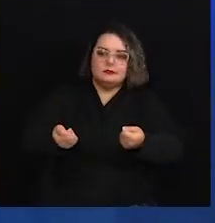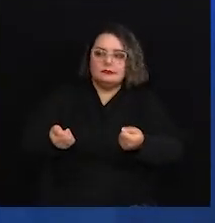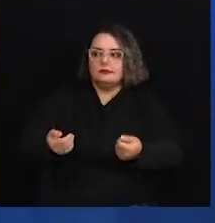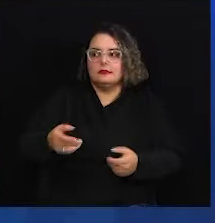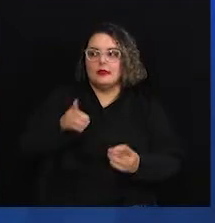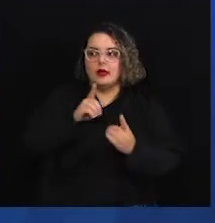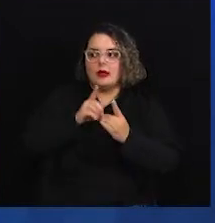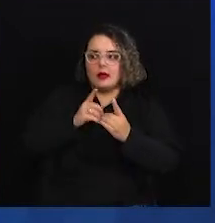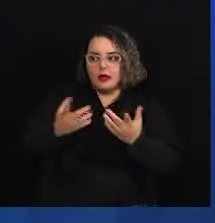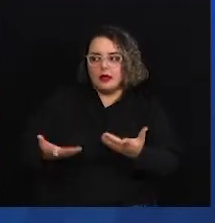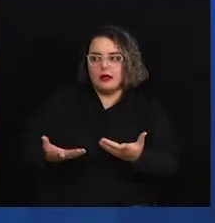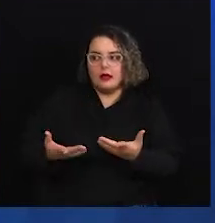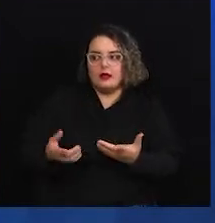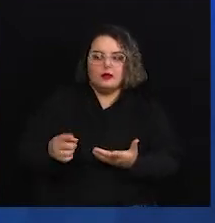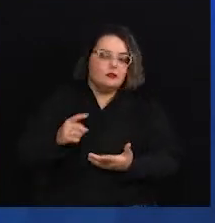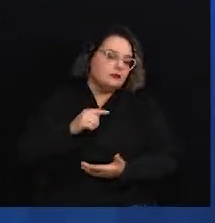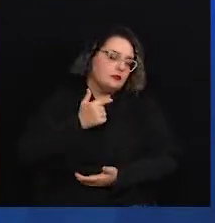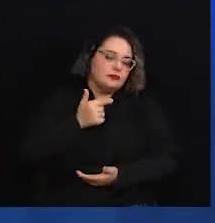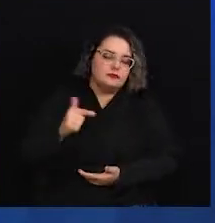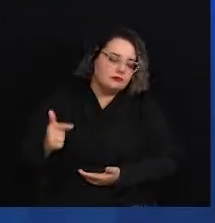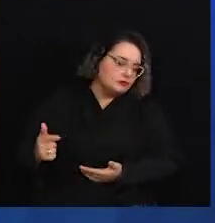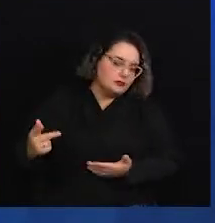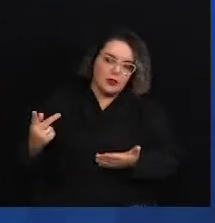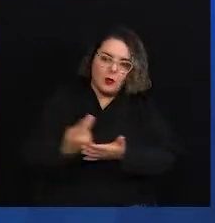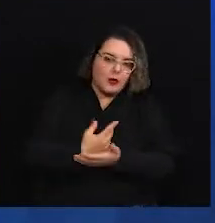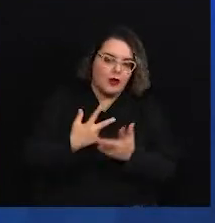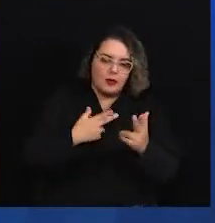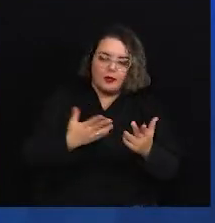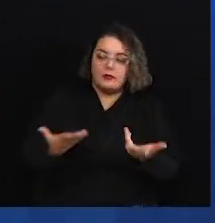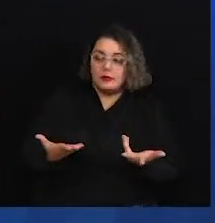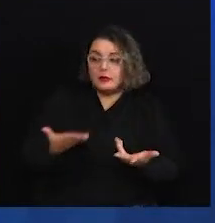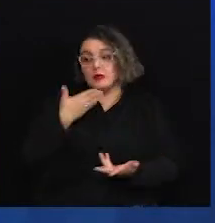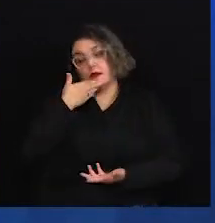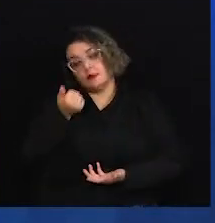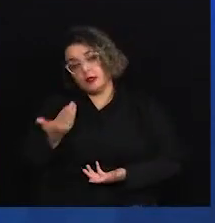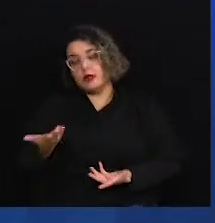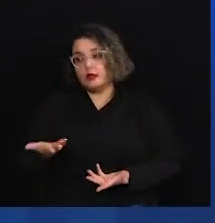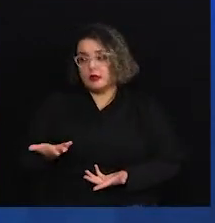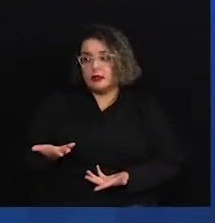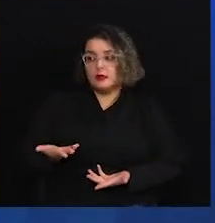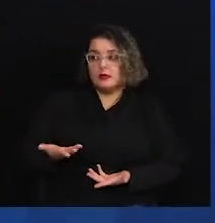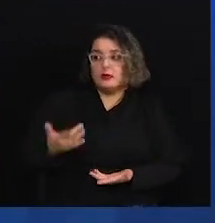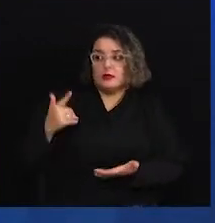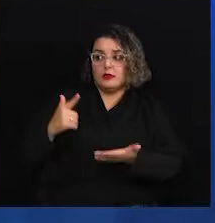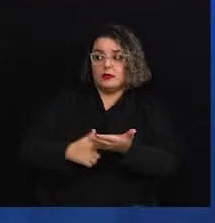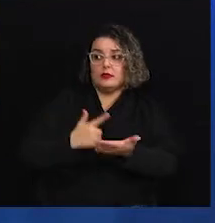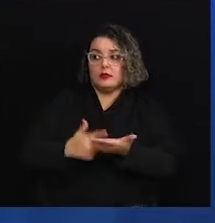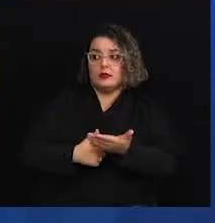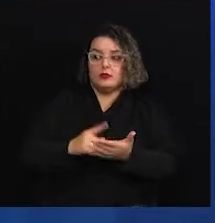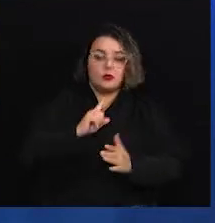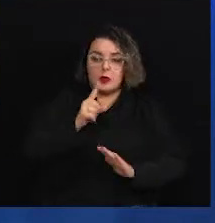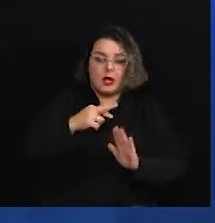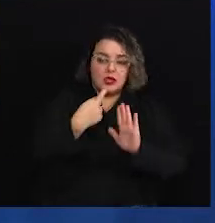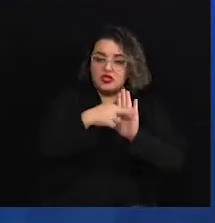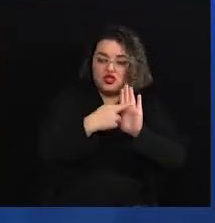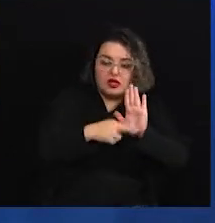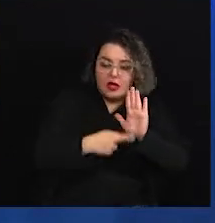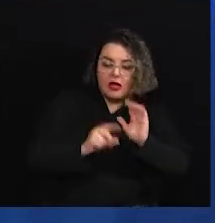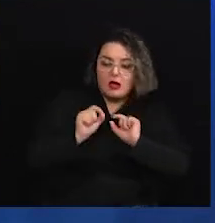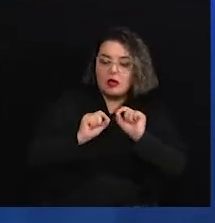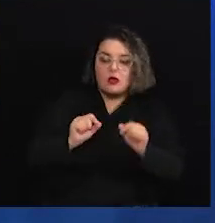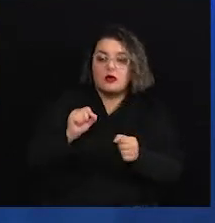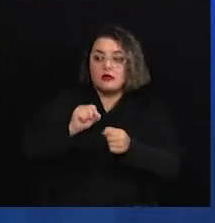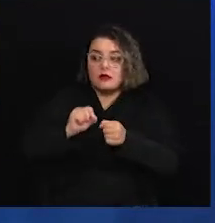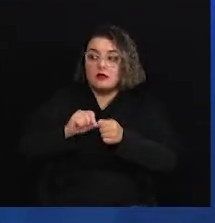estiver lendo já aprender, não cometer o mesmo erro que eu, e aprimorar ainda, né? Porque o livro ele não é um livro de regras de como